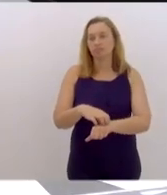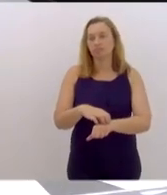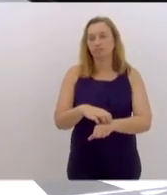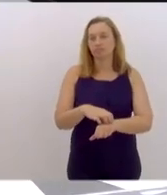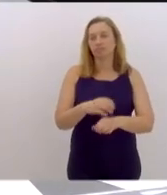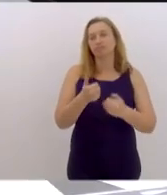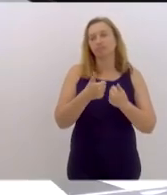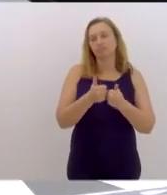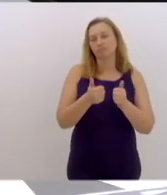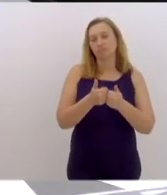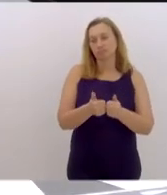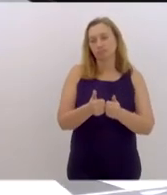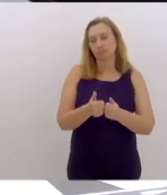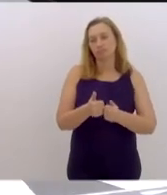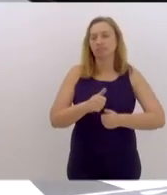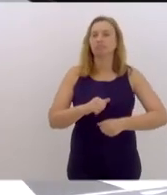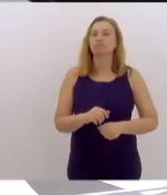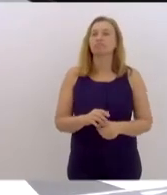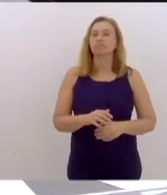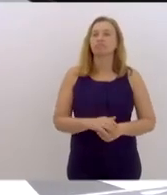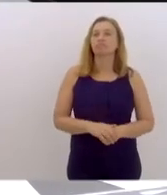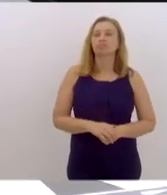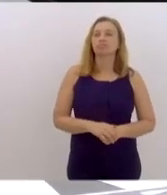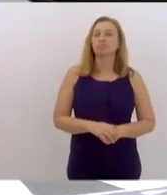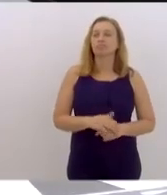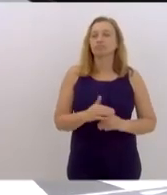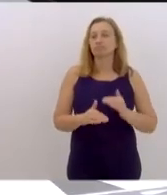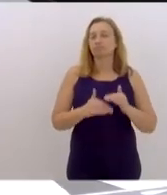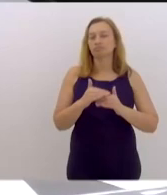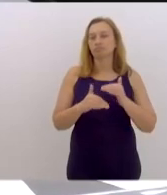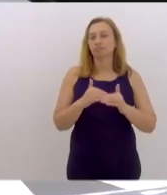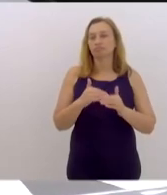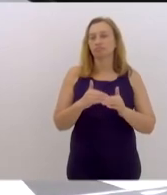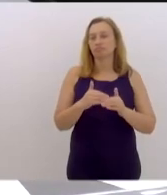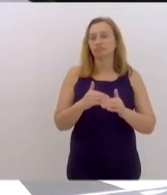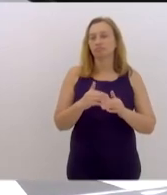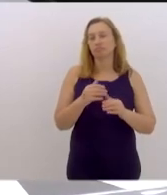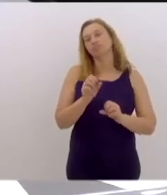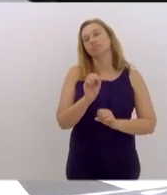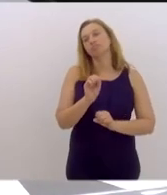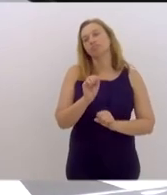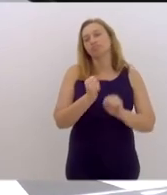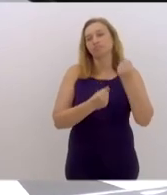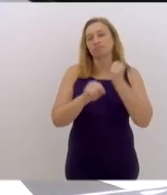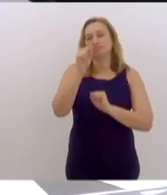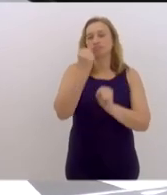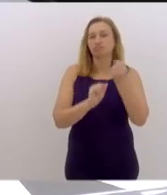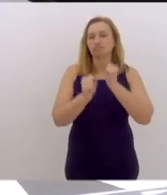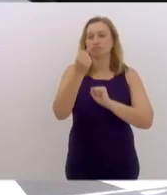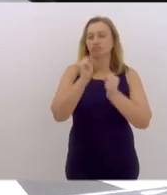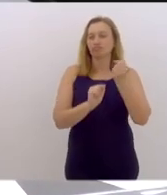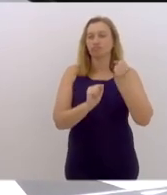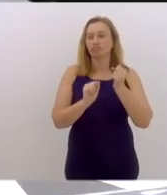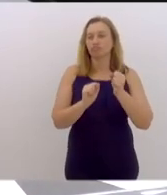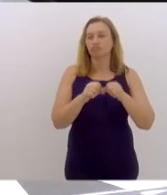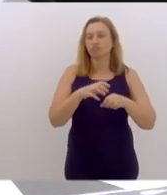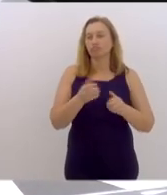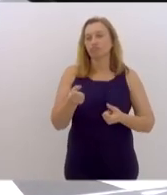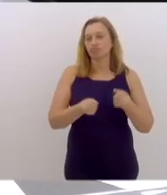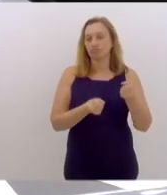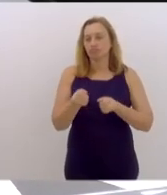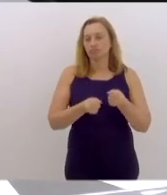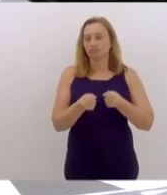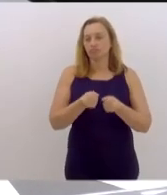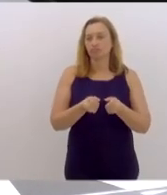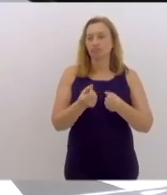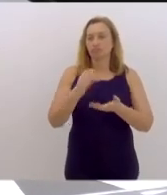a Oi e o avanço na indústria automobilística quando o capital americano